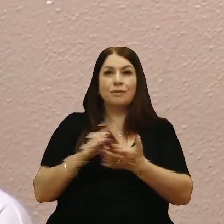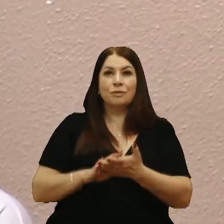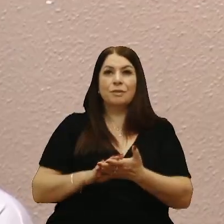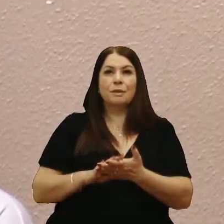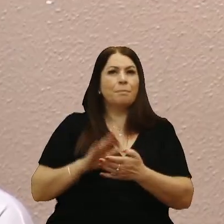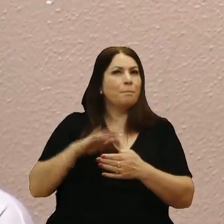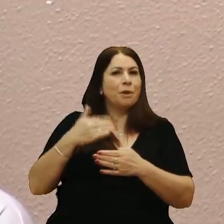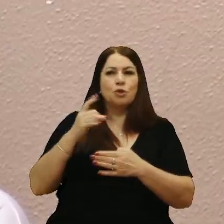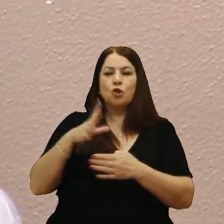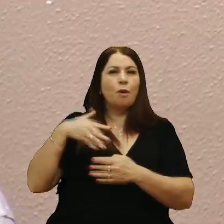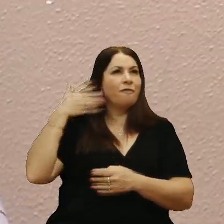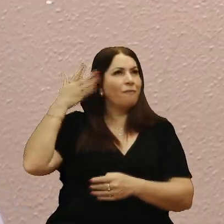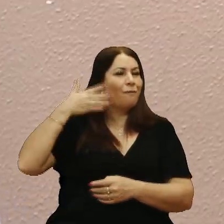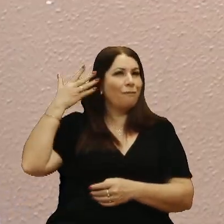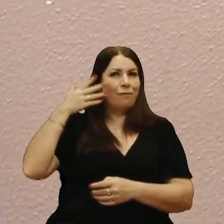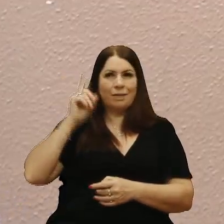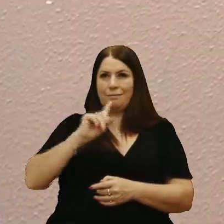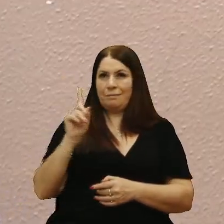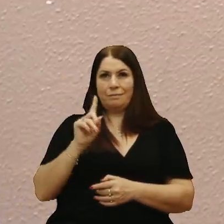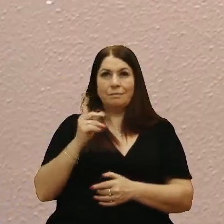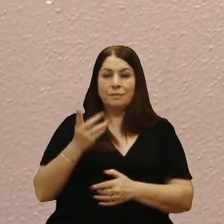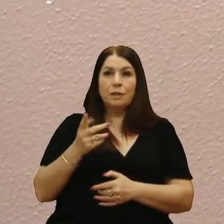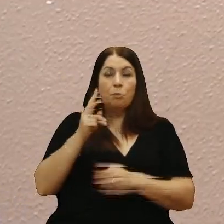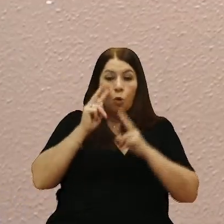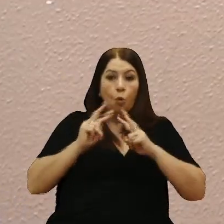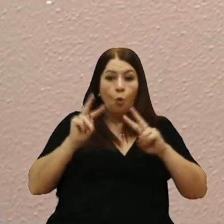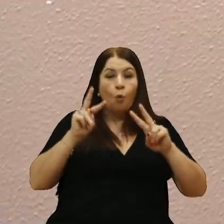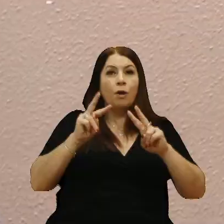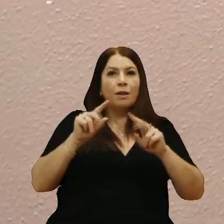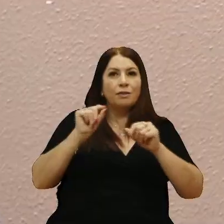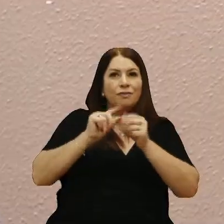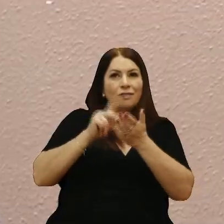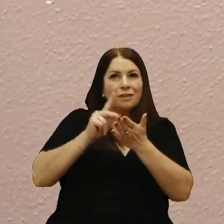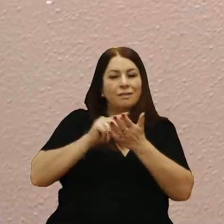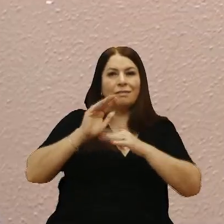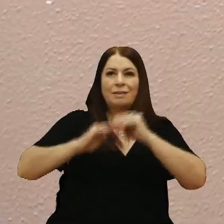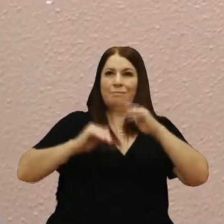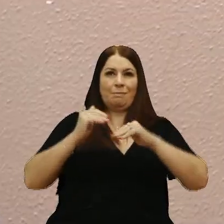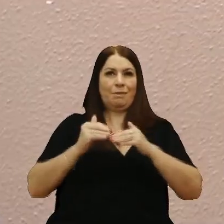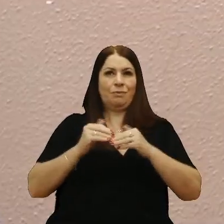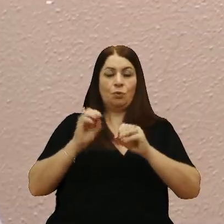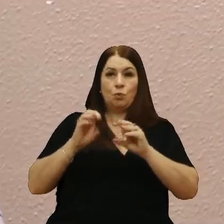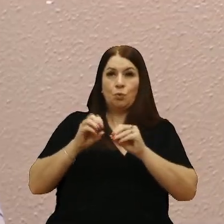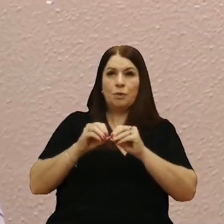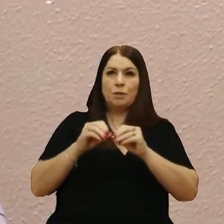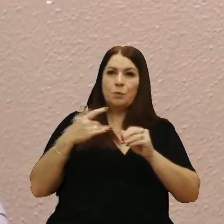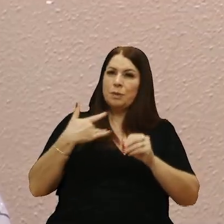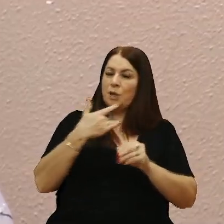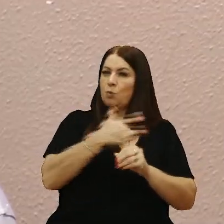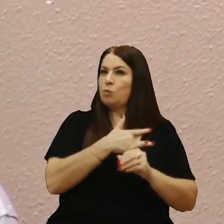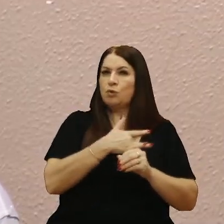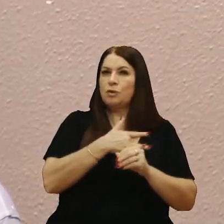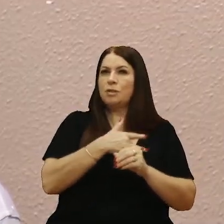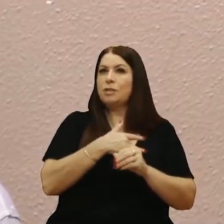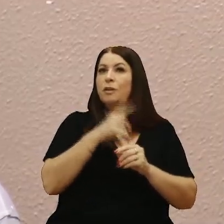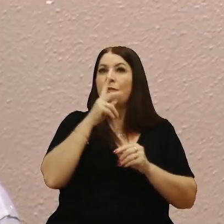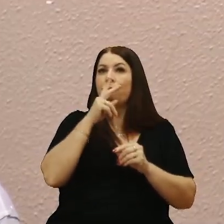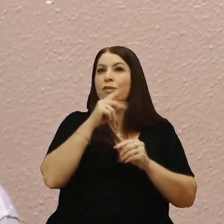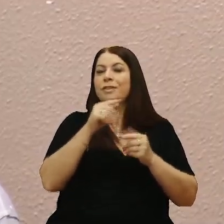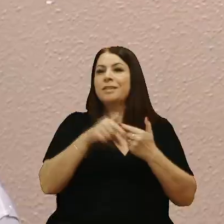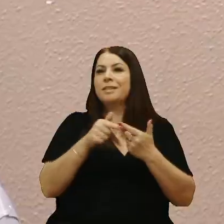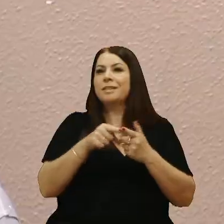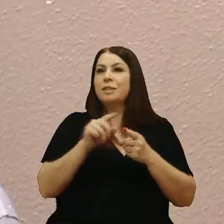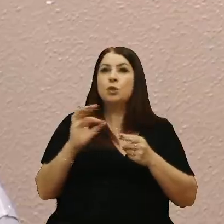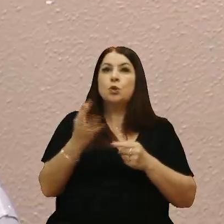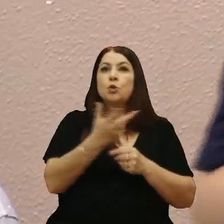além do discurso, né? Quando a gente olhar para isso na prática, né, e a educação, a saúde não forem bandeiras, grandes bandeiras